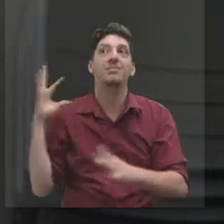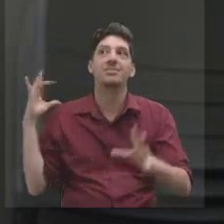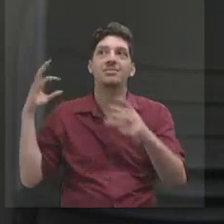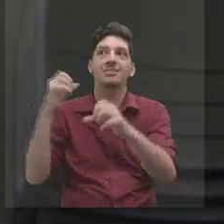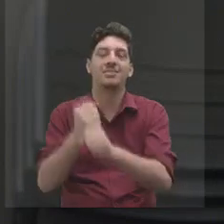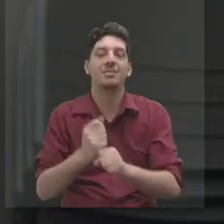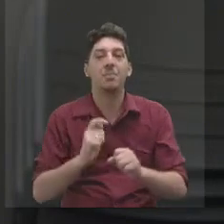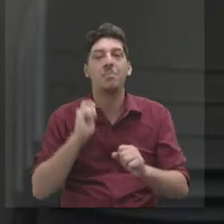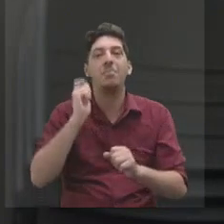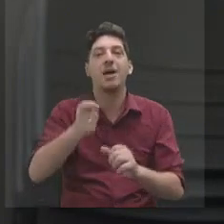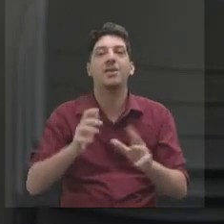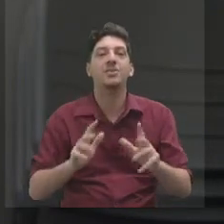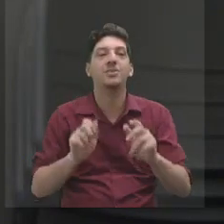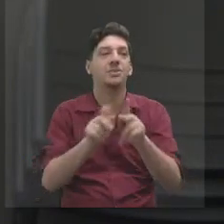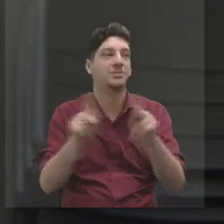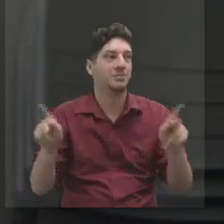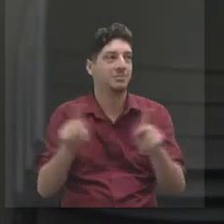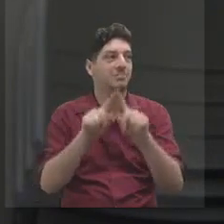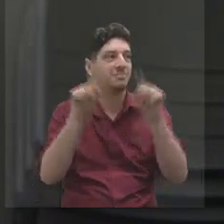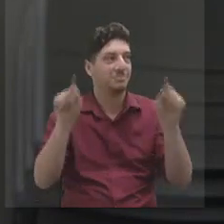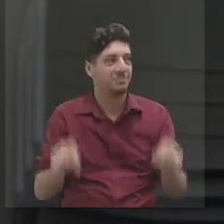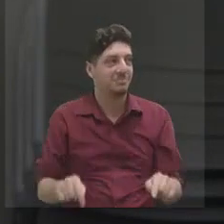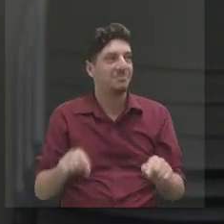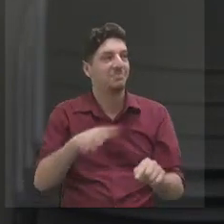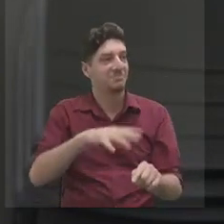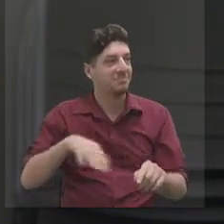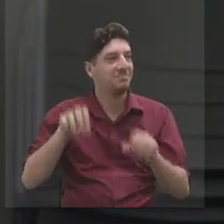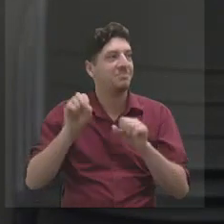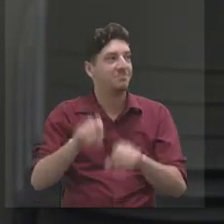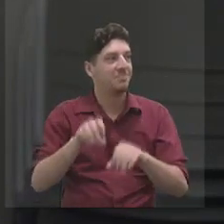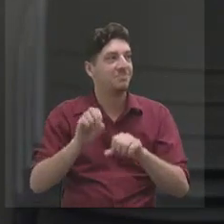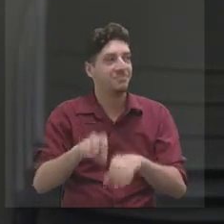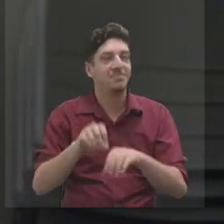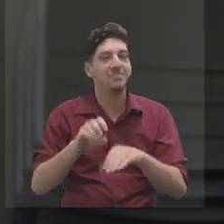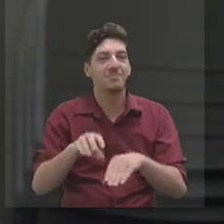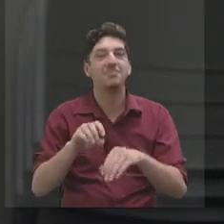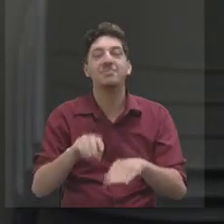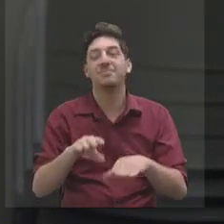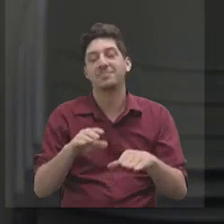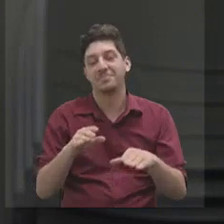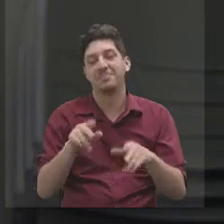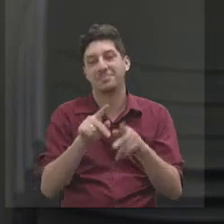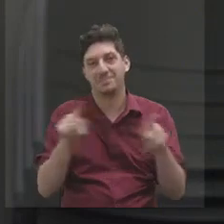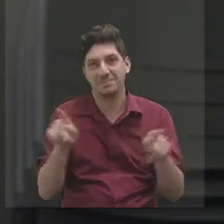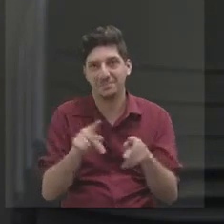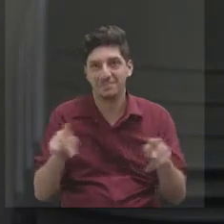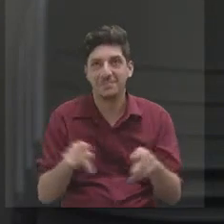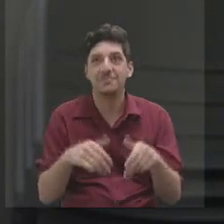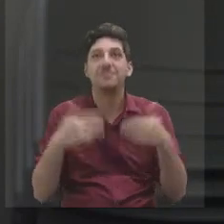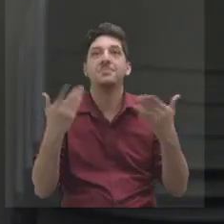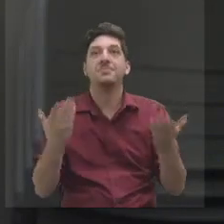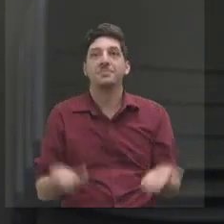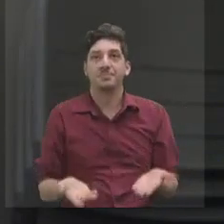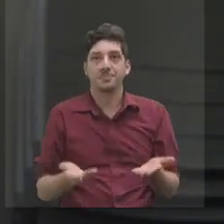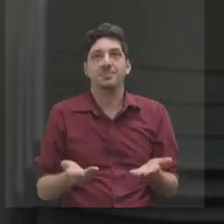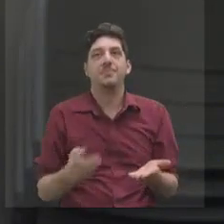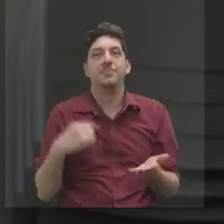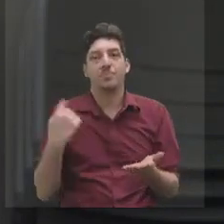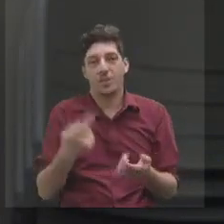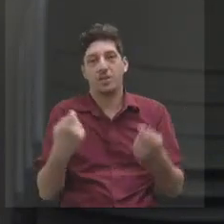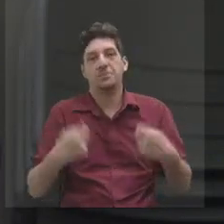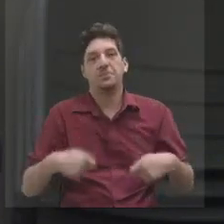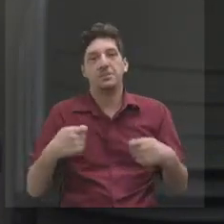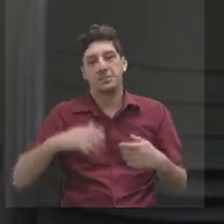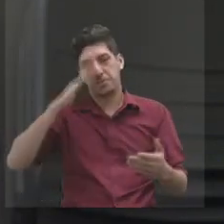todos os servidores da nossa rede estadual de ensino os nossos professores então é nisso que nós temos que